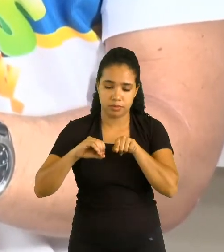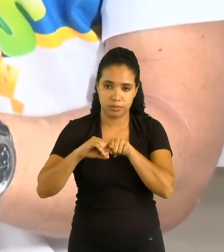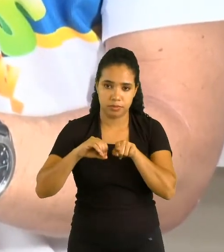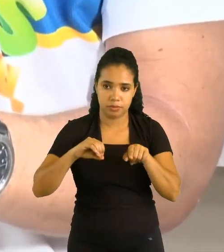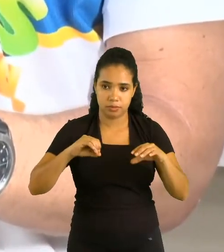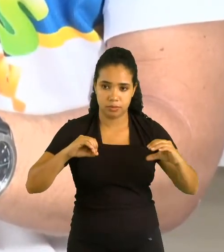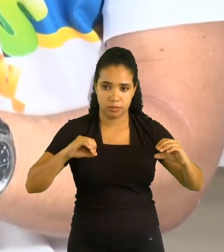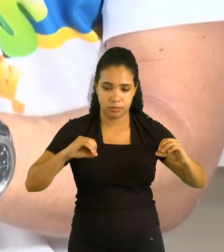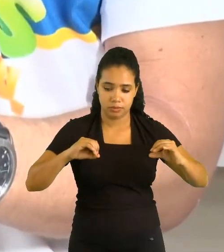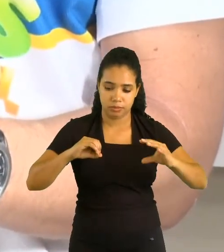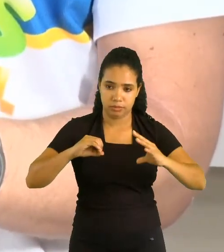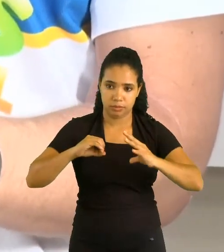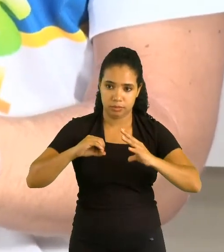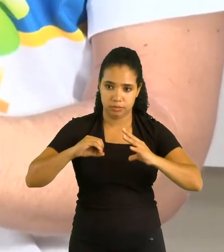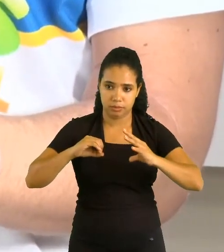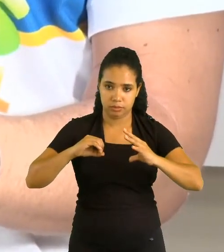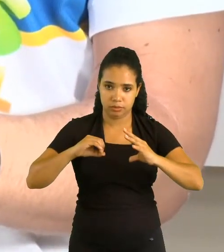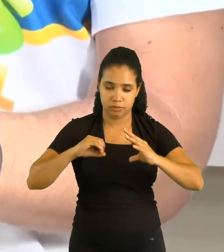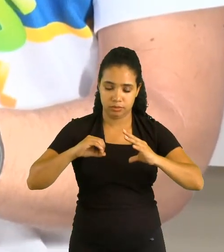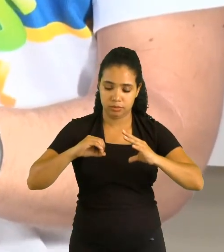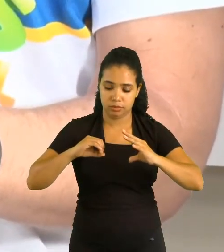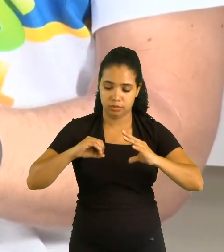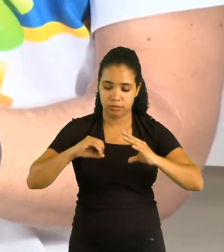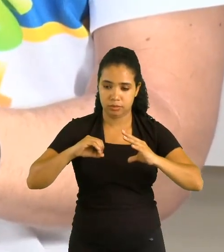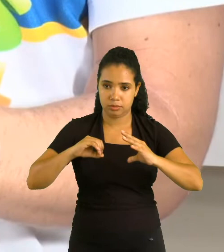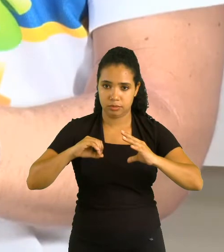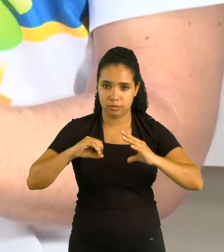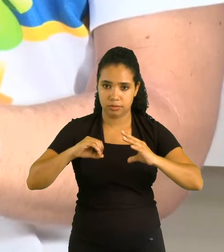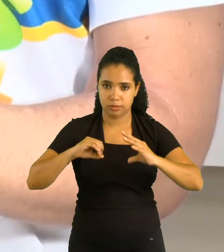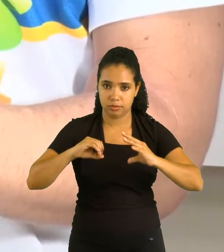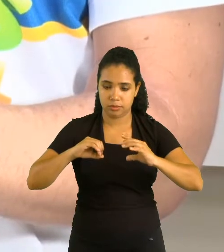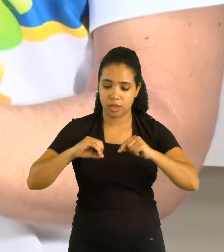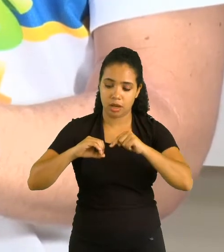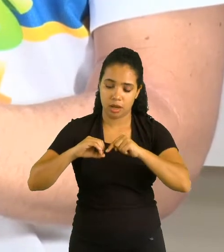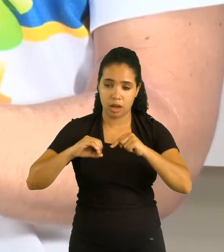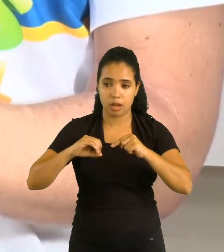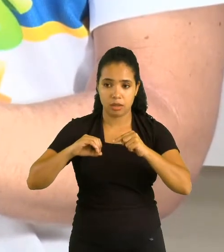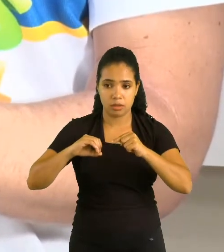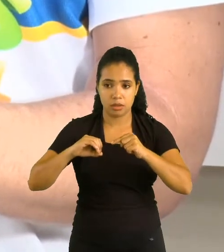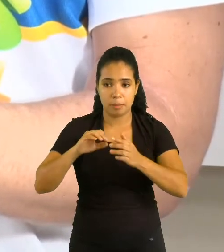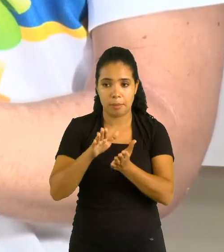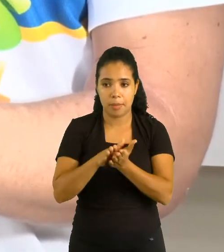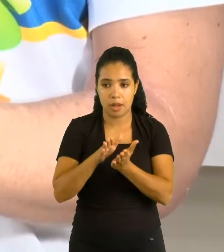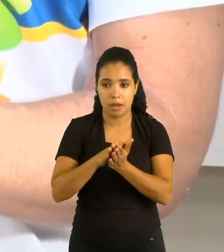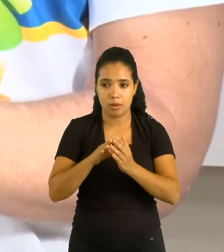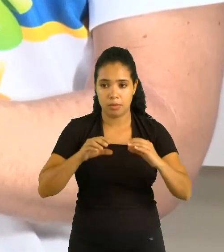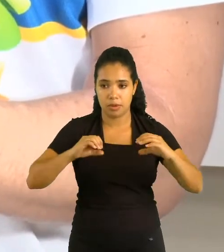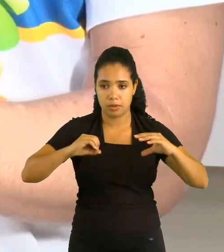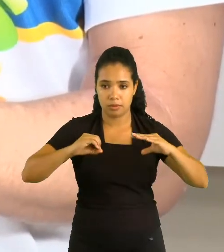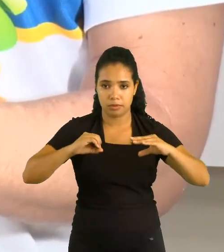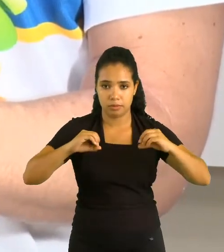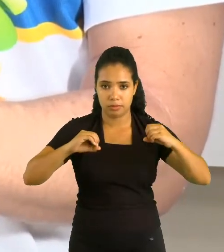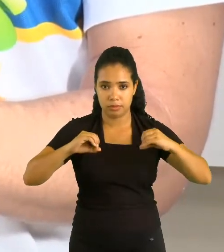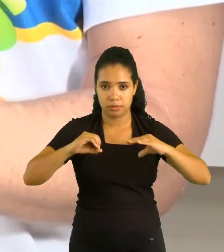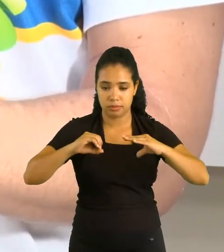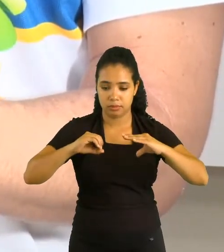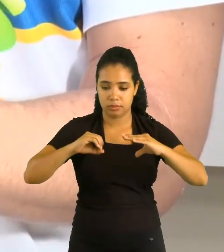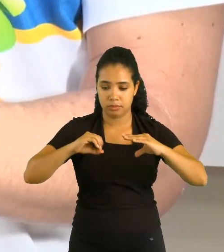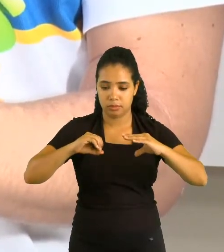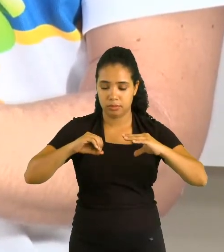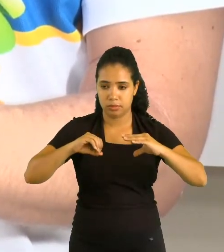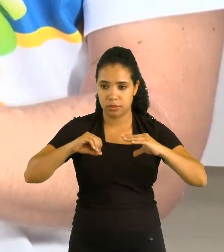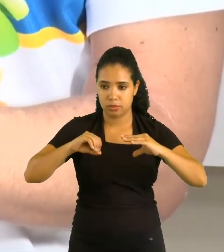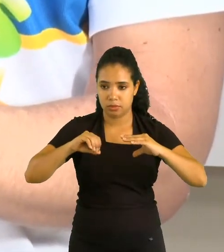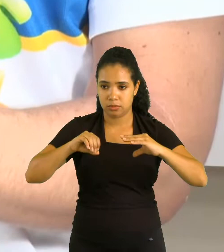este lado e nem para este lado. Mas quando vai girando um pouquinho o movimento de rotação